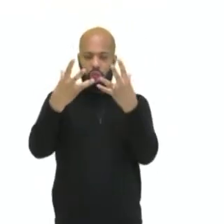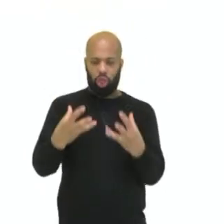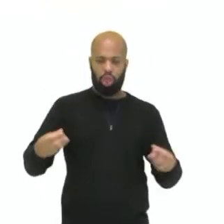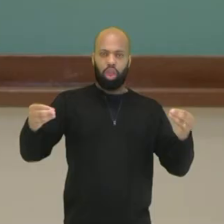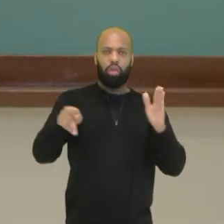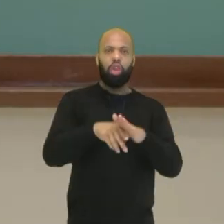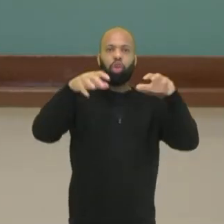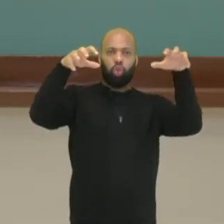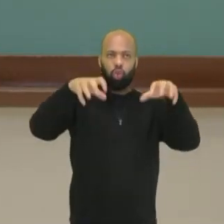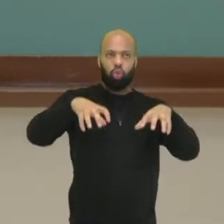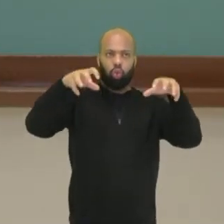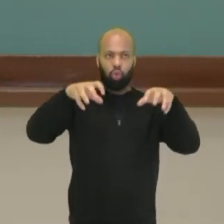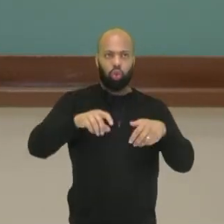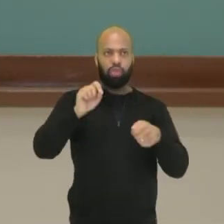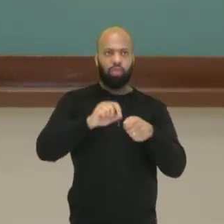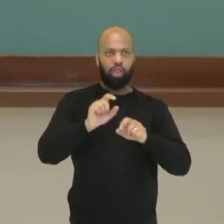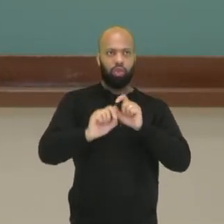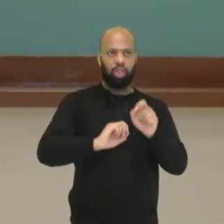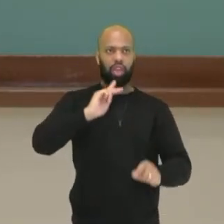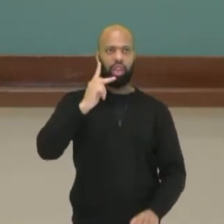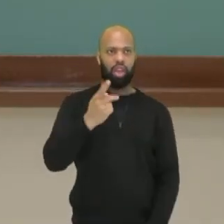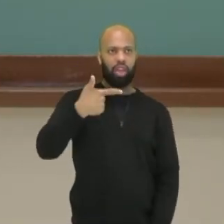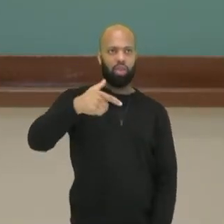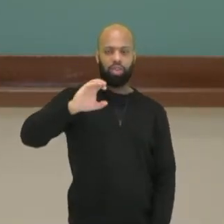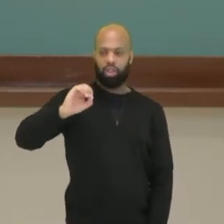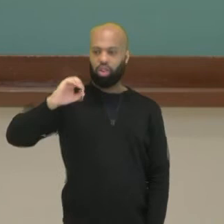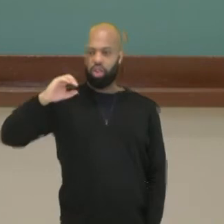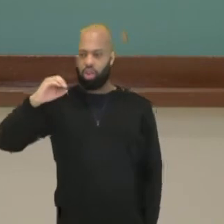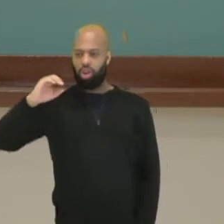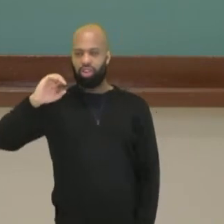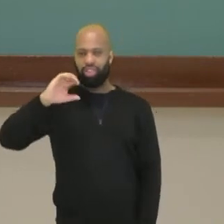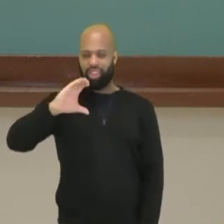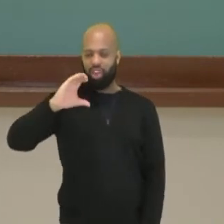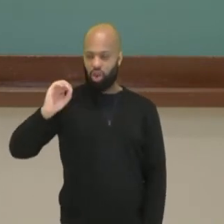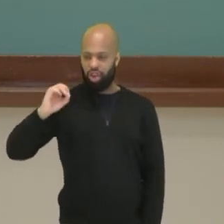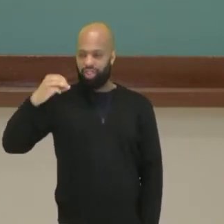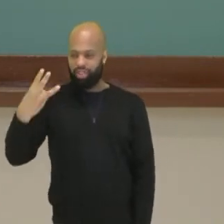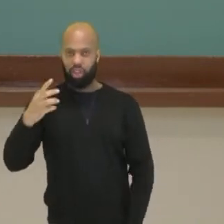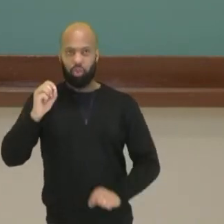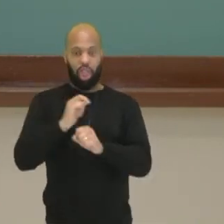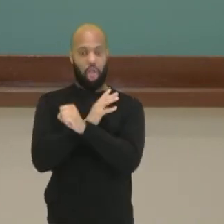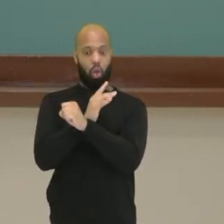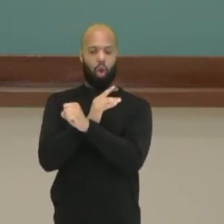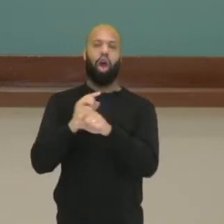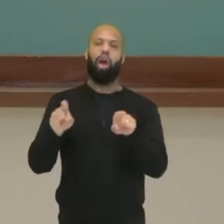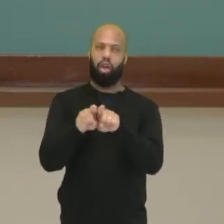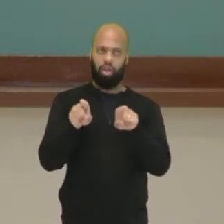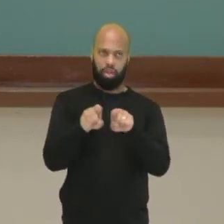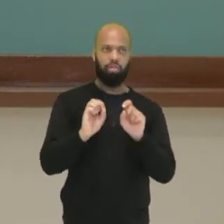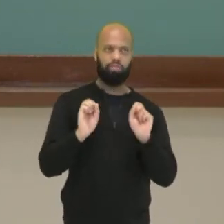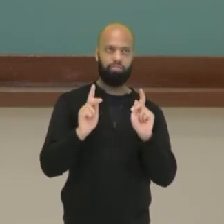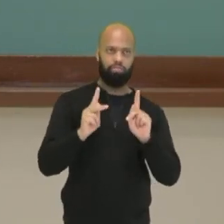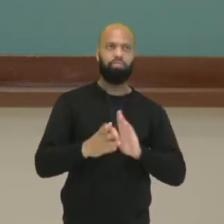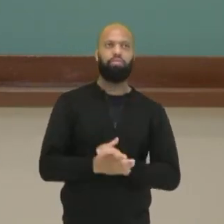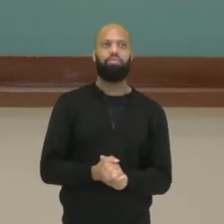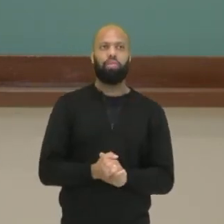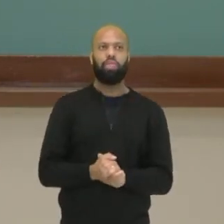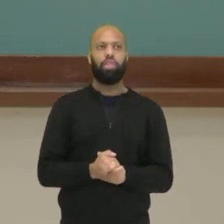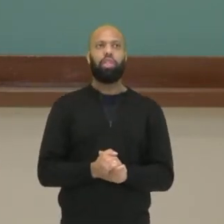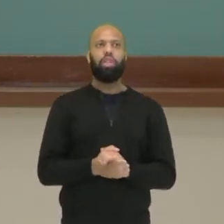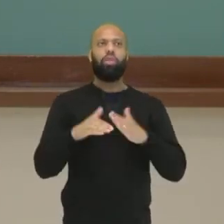o H2SO3, o ácido carbônico. Tá? Também é bem importante a gente entender isso aqui no ciclo todo, de modo geral. Tá?